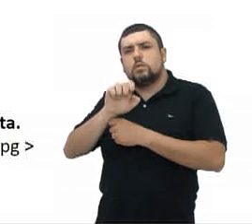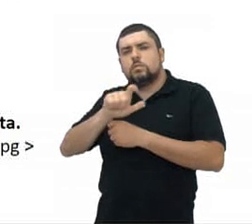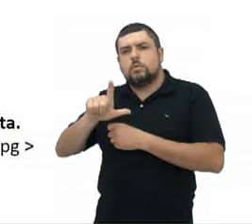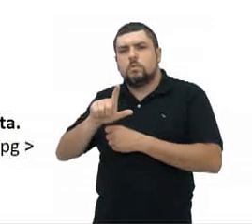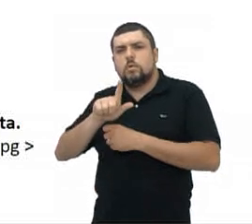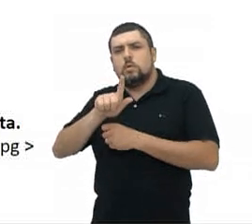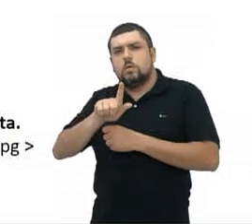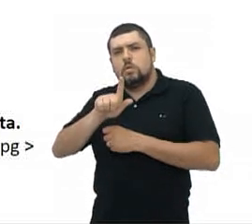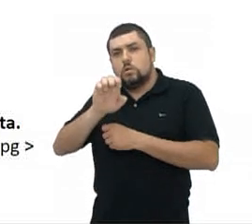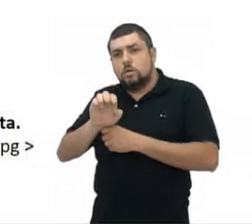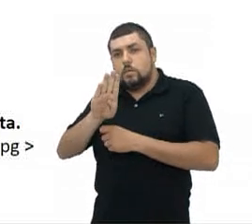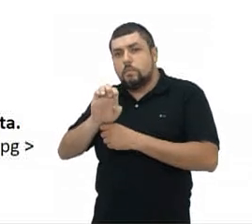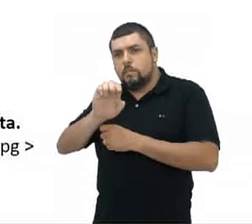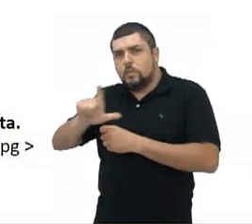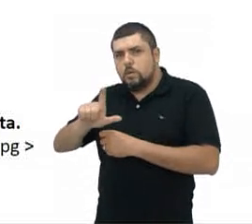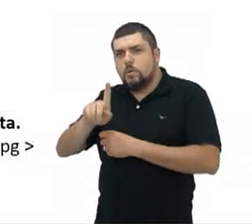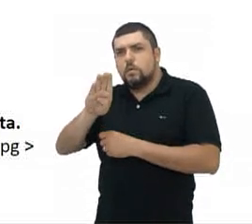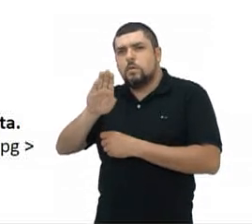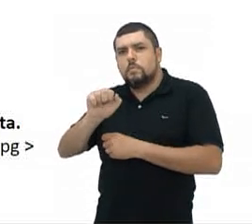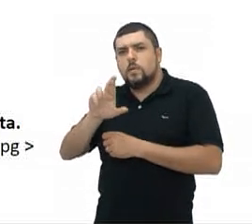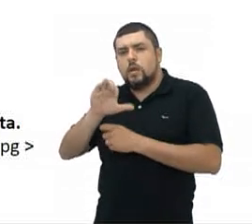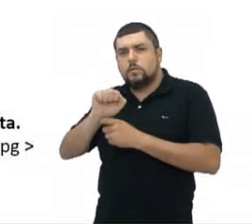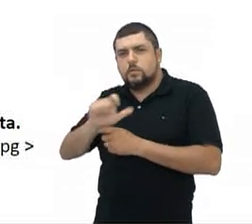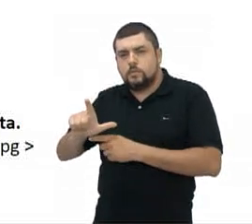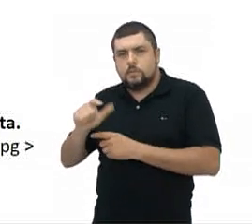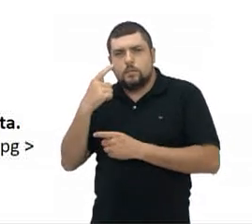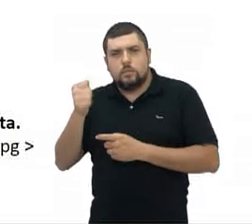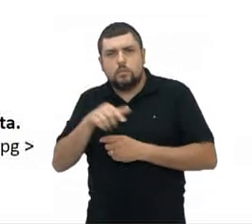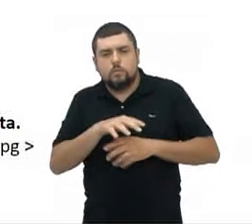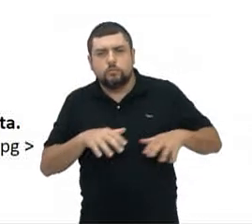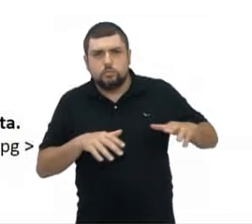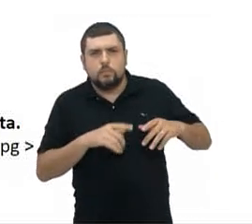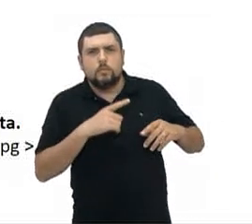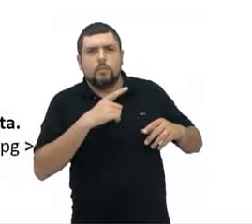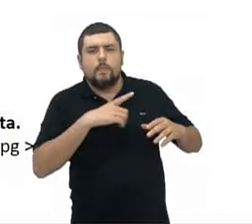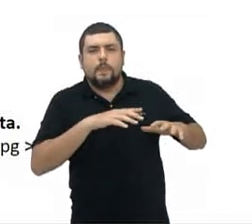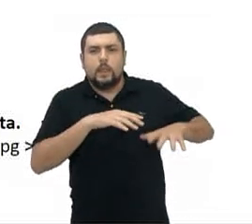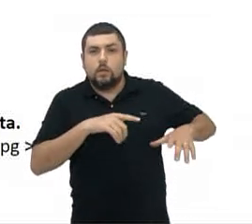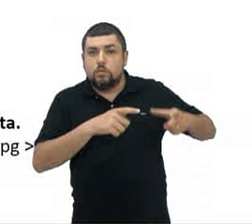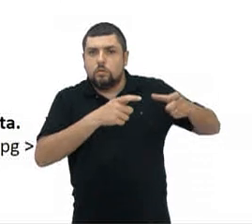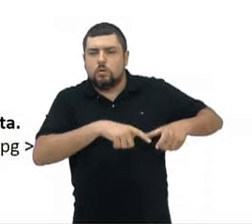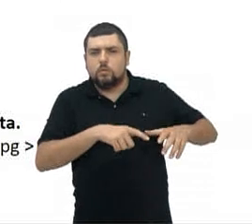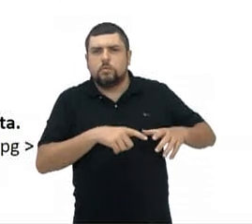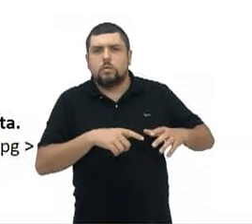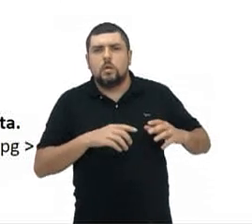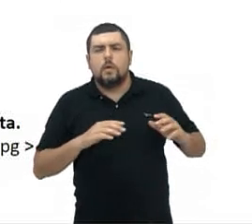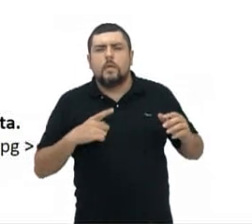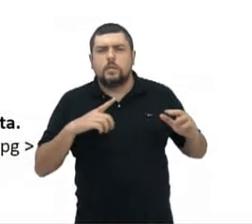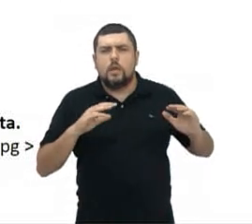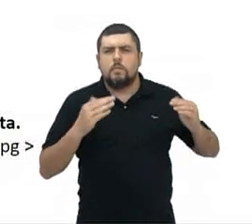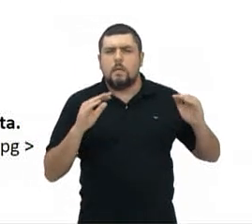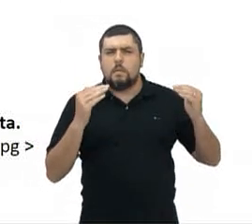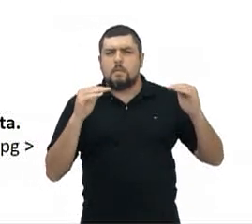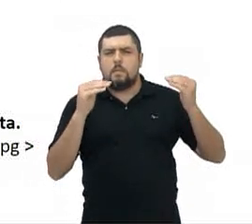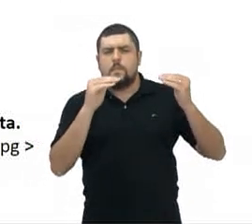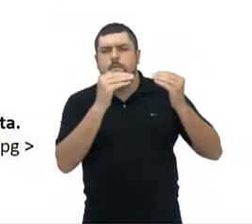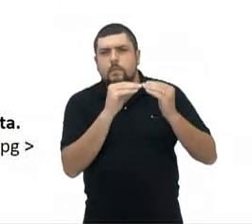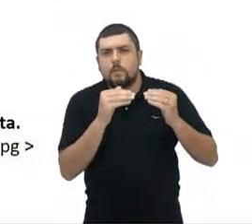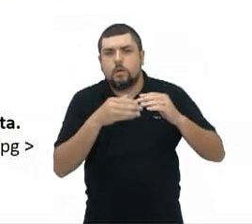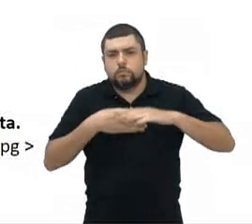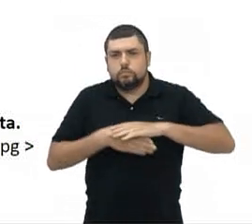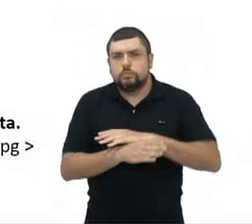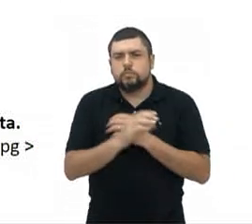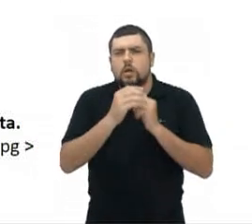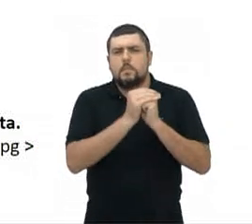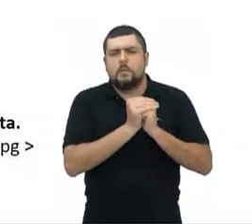Jebel Barkal e lá tem vários templos de deuses. Esse aqui é o de Amon e de pirâmides cuxitas,